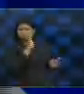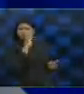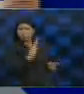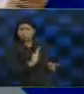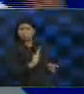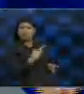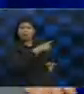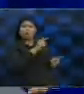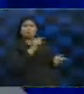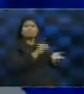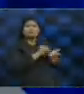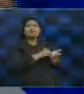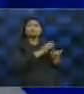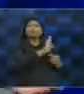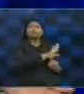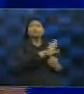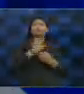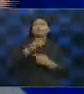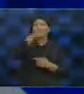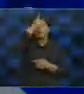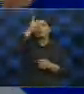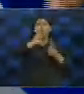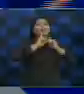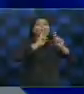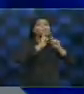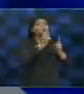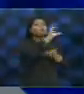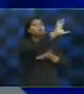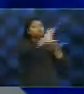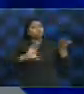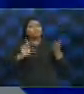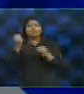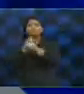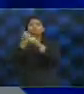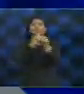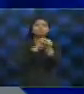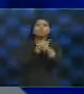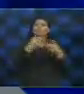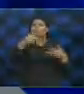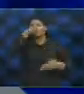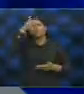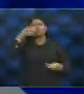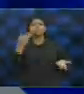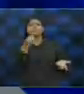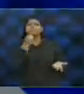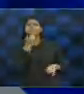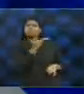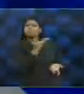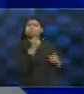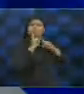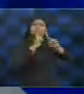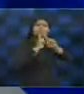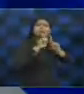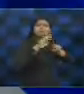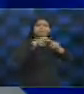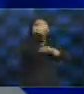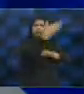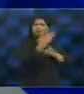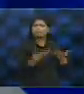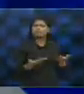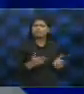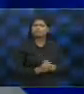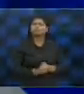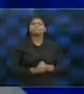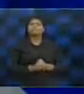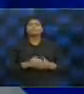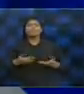a Manaus para se poder fazer escolas, postos de saúde, o que mais seja. São 30 mil pessoas, menos do que isso, são 26 mil